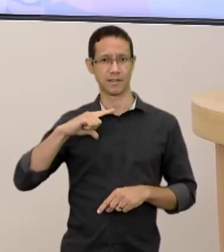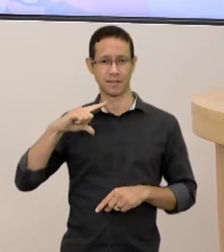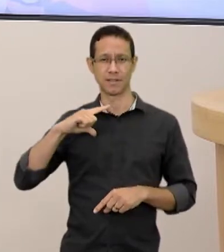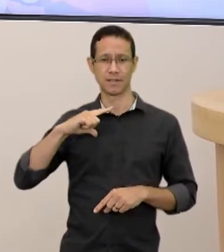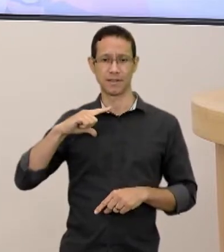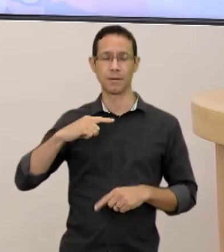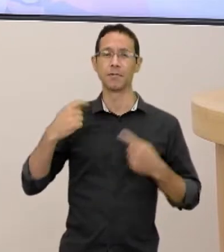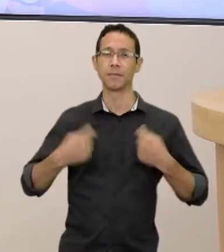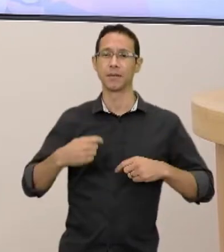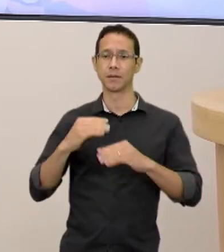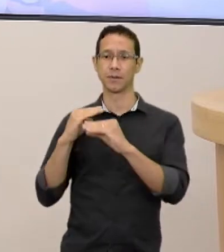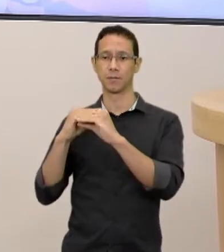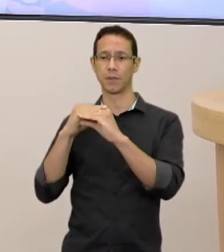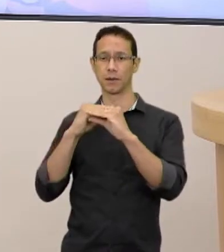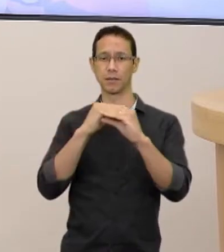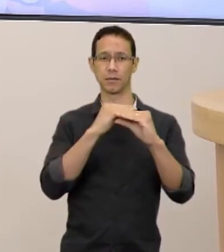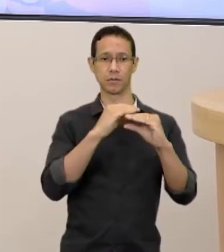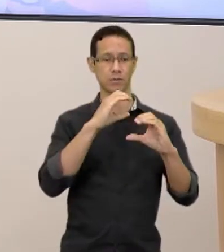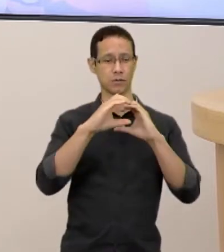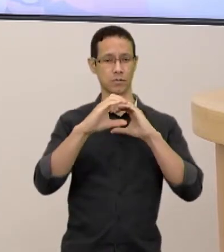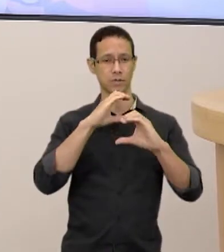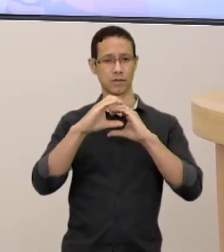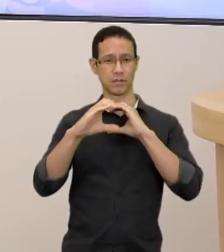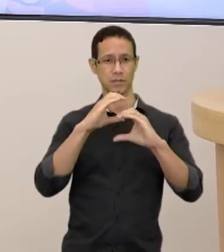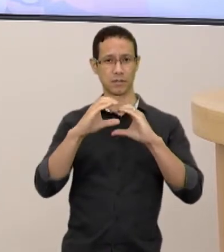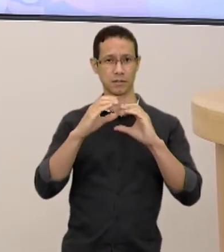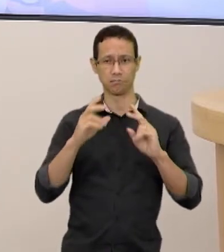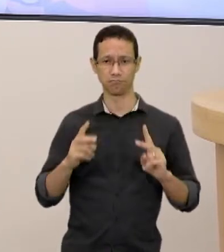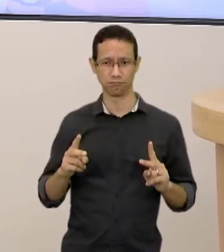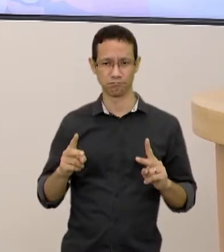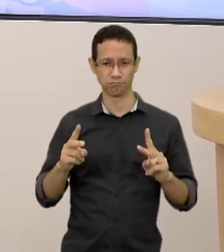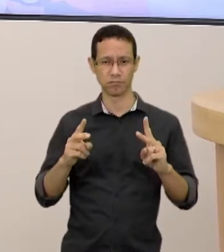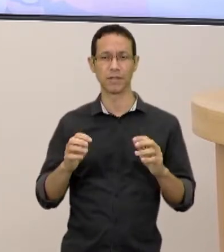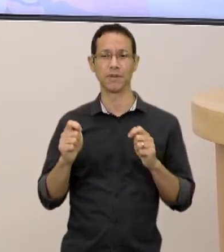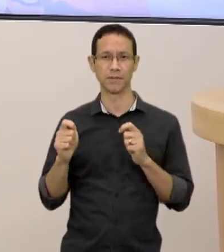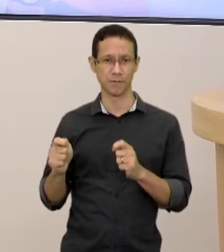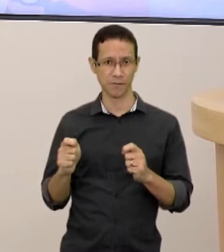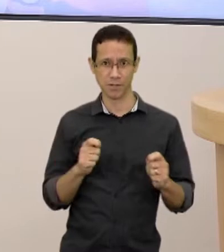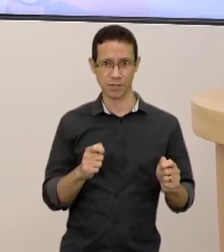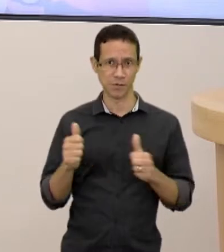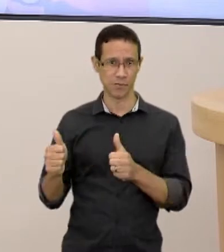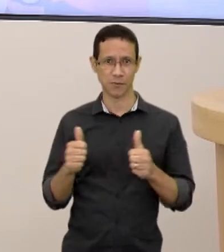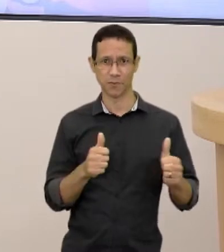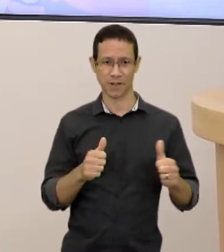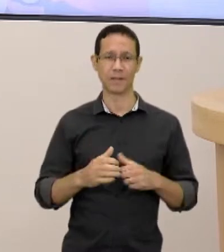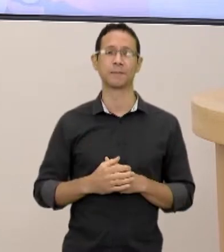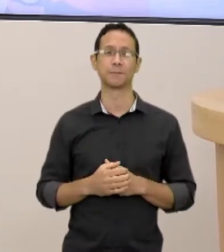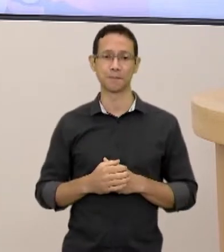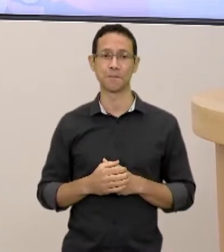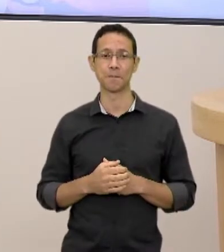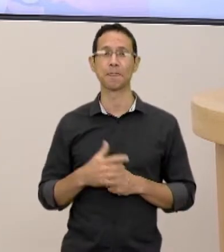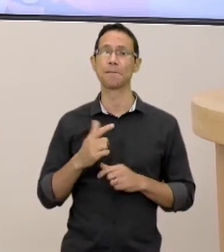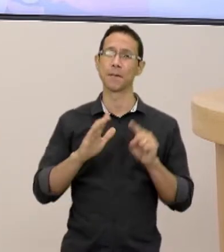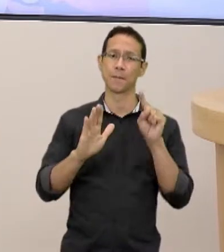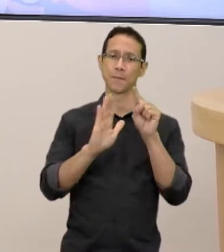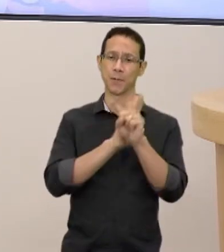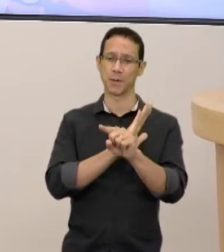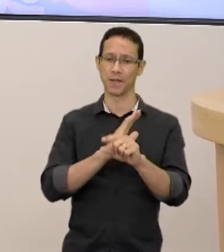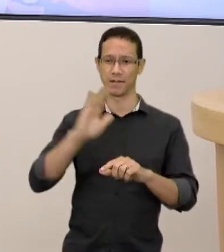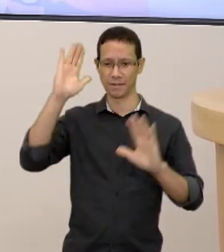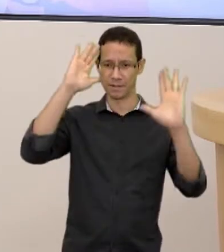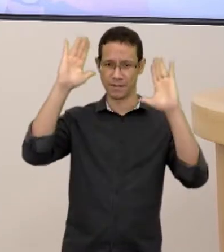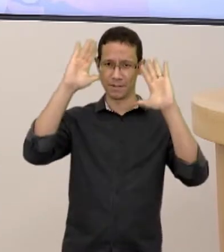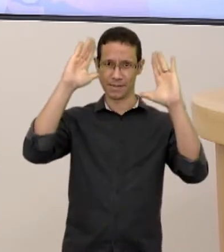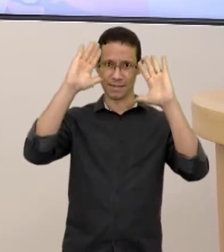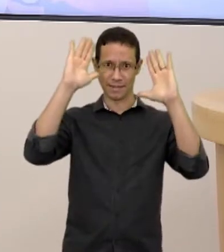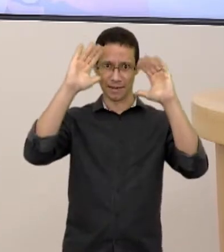Mas a gente precisa ali de um padrão para a comunicação se estabelecer aí de forma efetiva, tá bom? E aí temos uma perguntinha para vocês irem